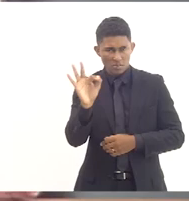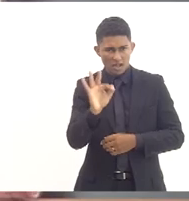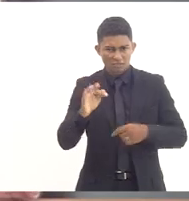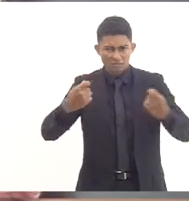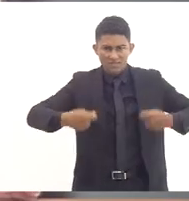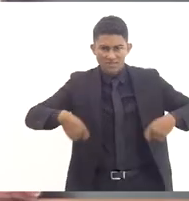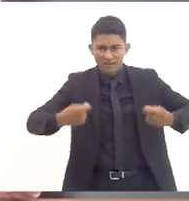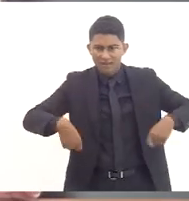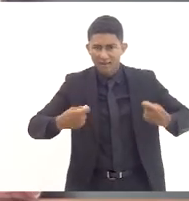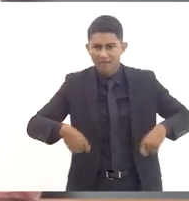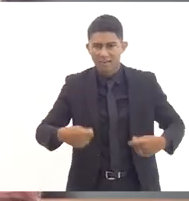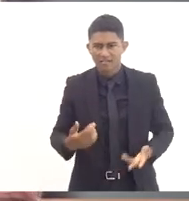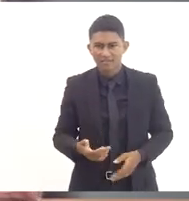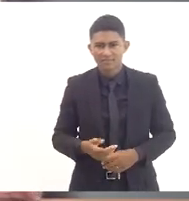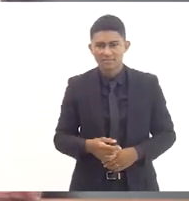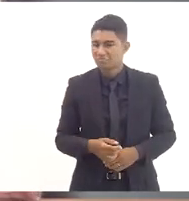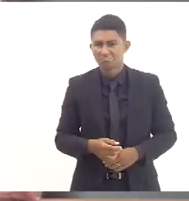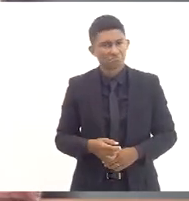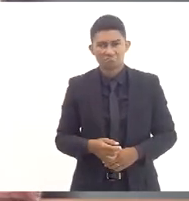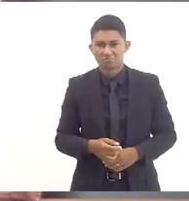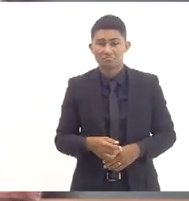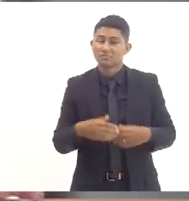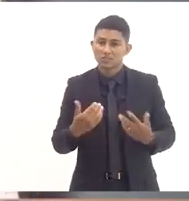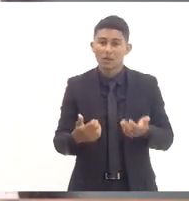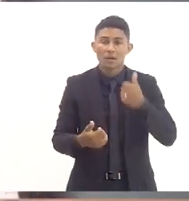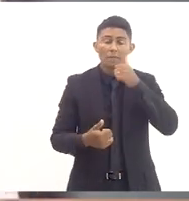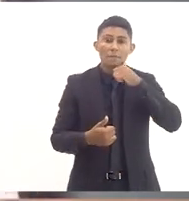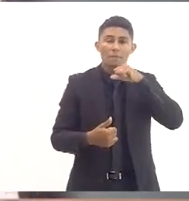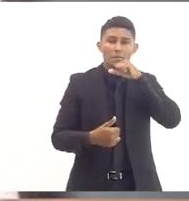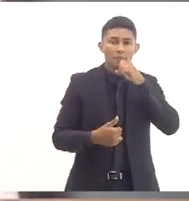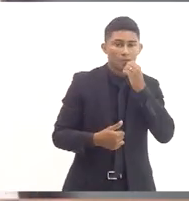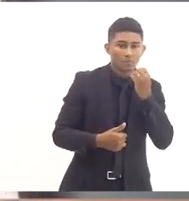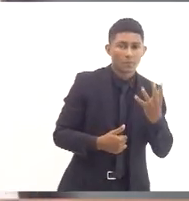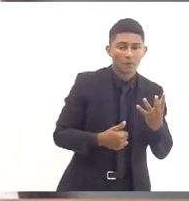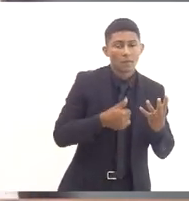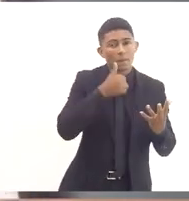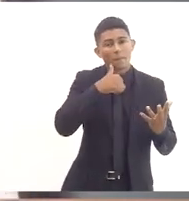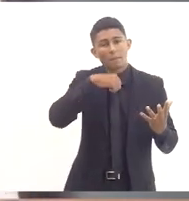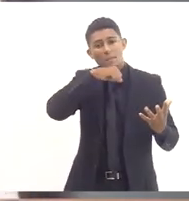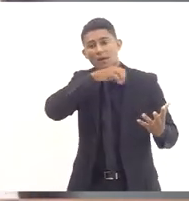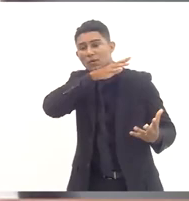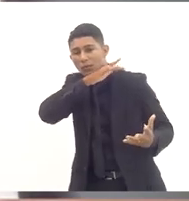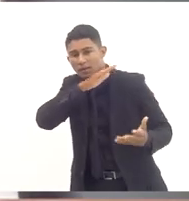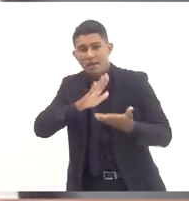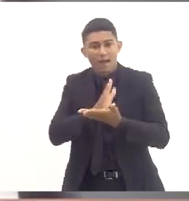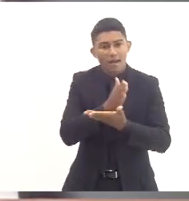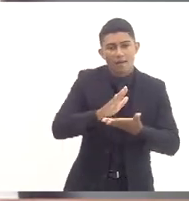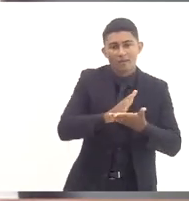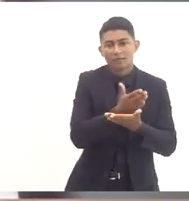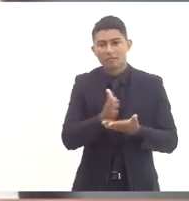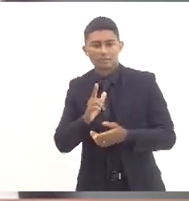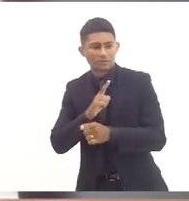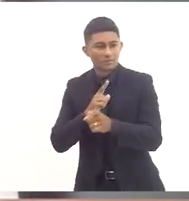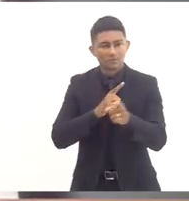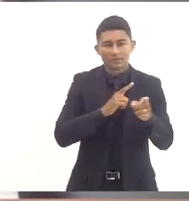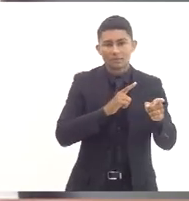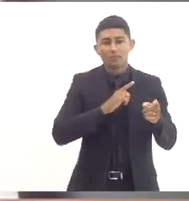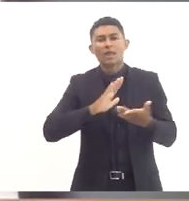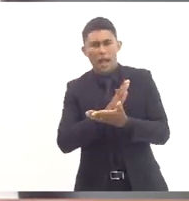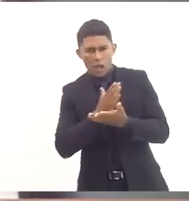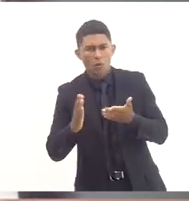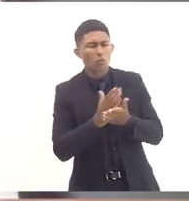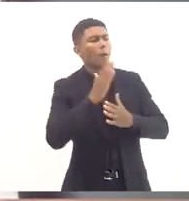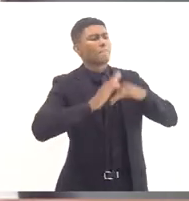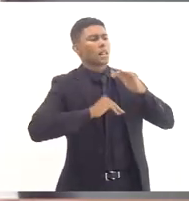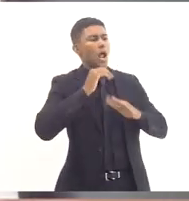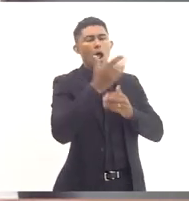sua mãe e você tem boas mas eu tenho um anjo isso né mas é que até tem jeito para cuidar que tem outras que não